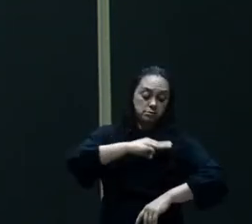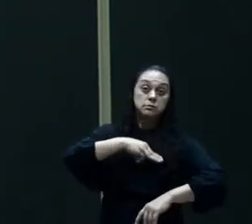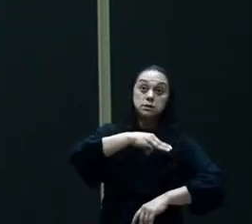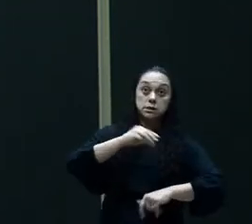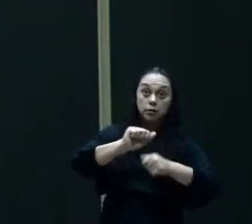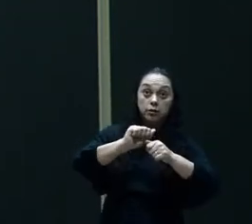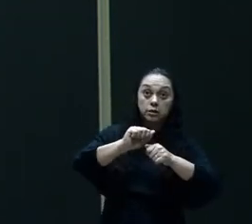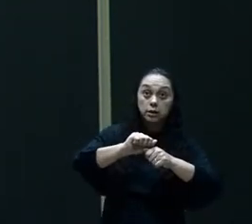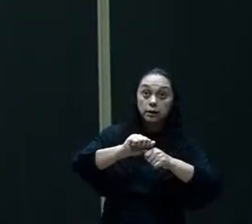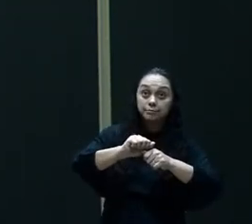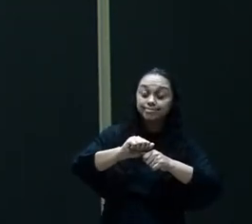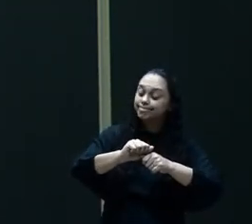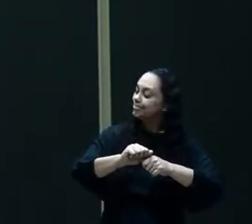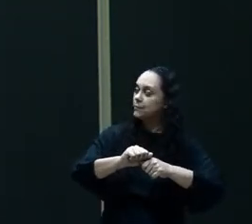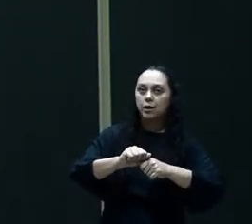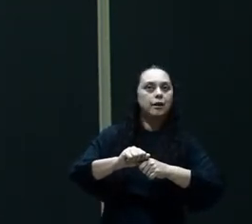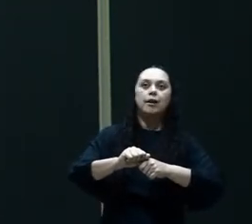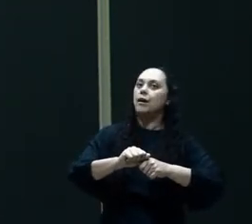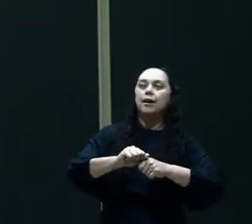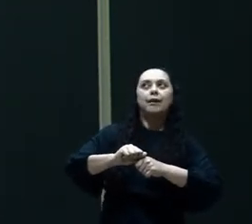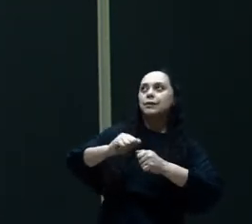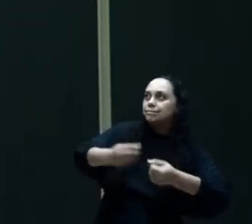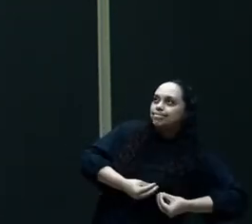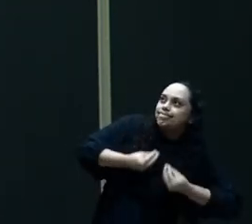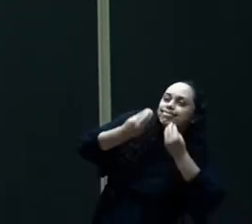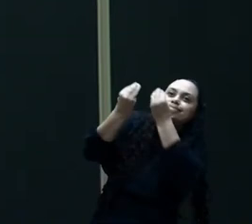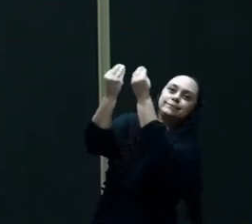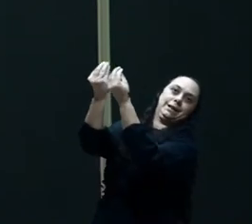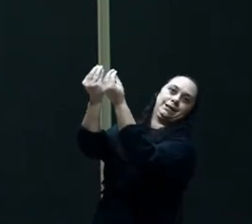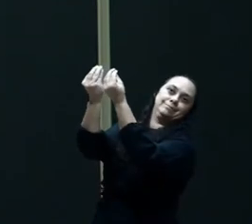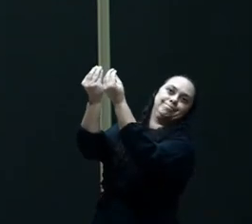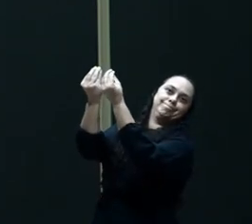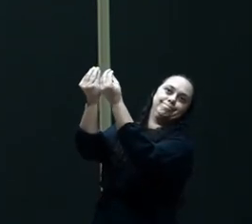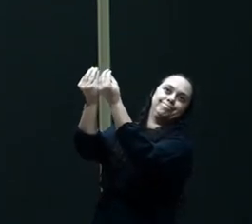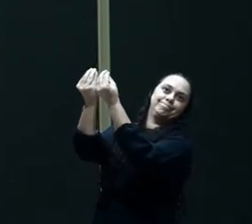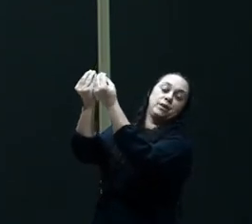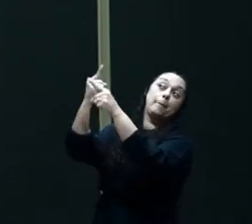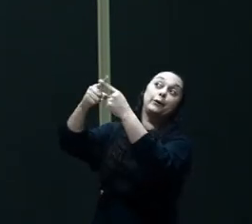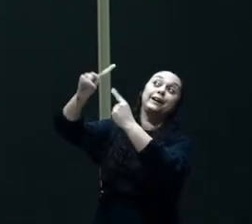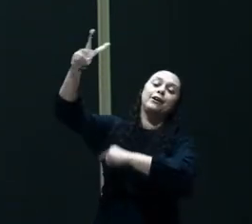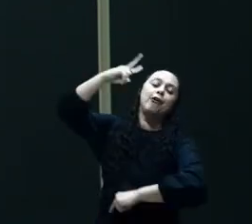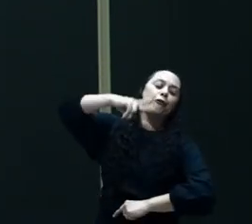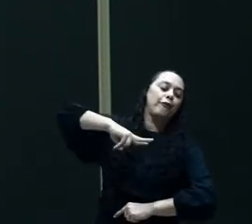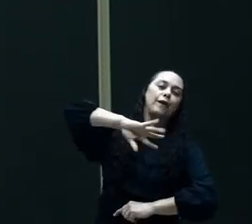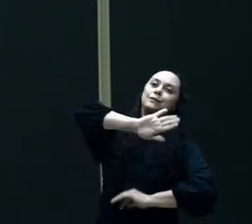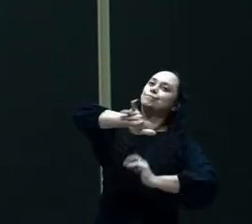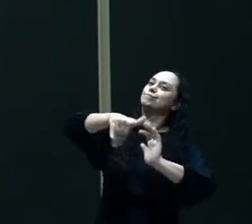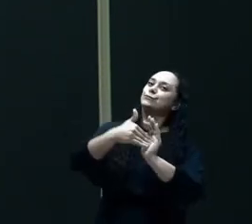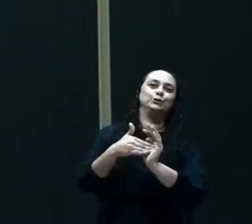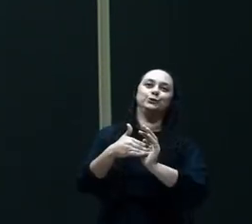porque se correr é pior Deus não te perde de vista não de